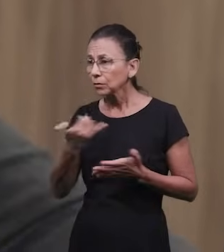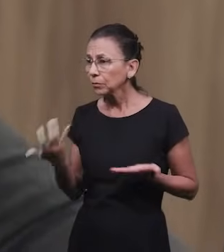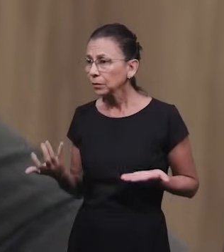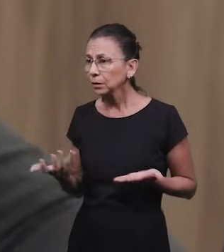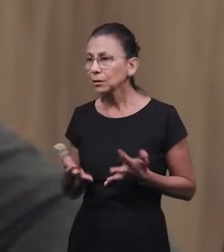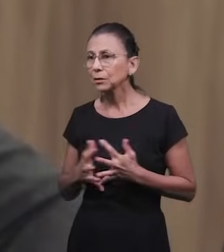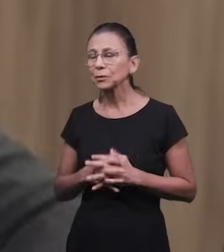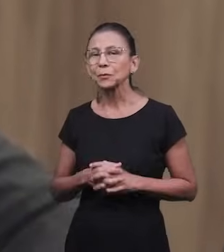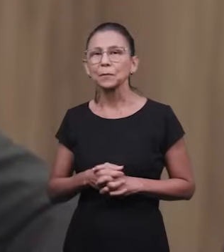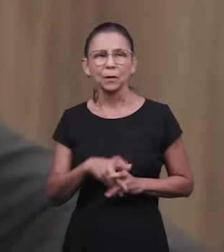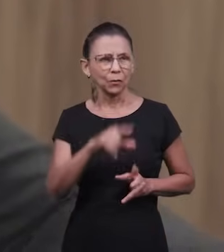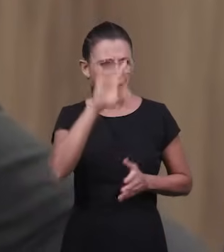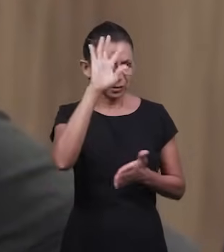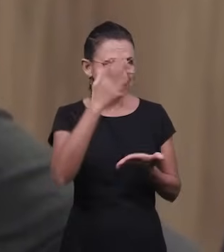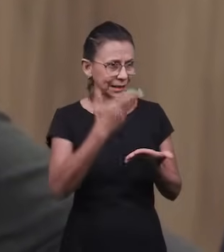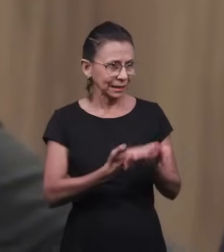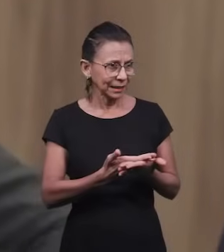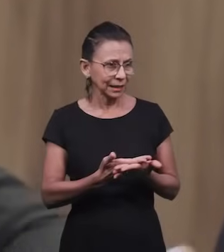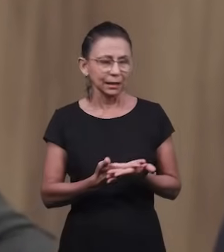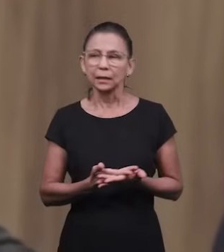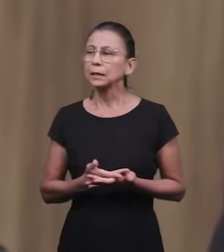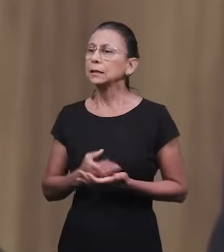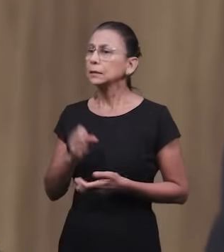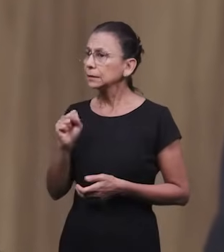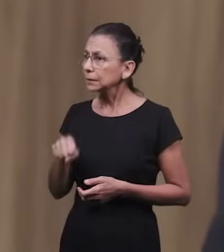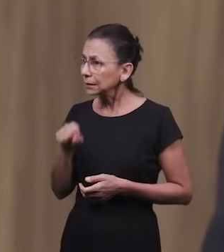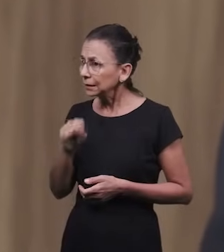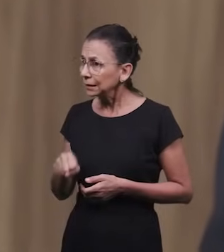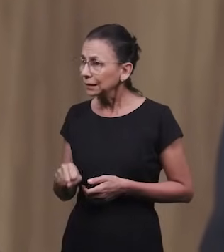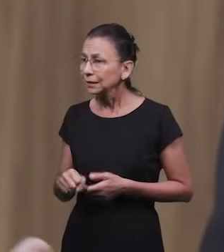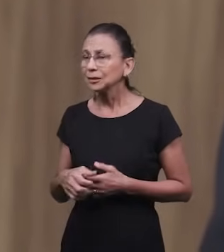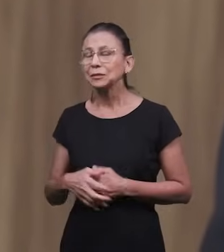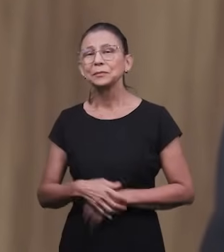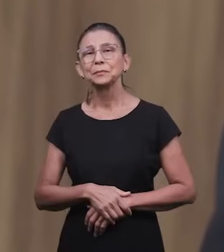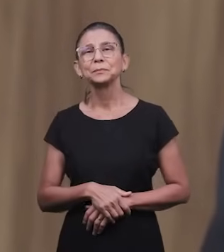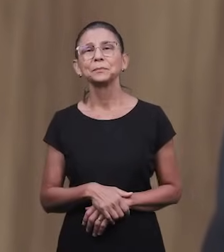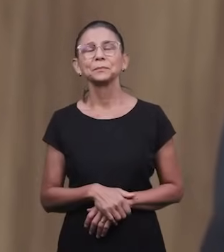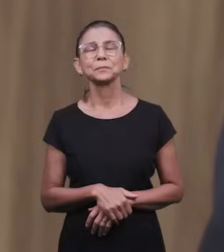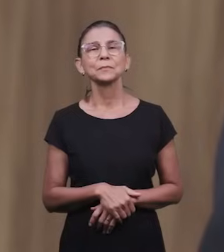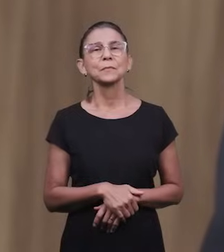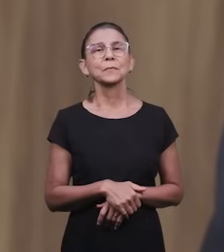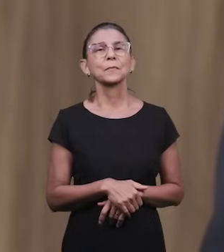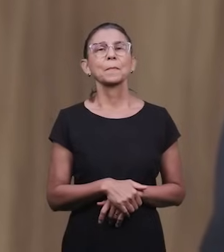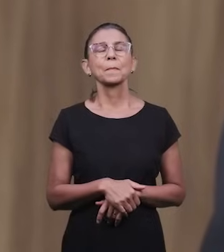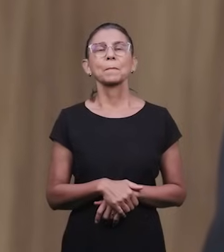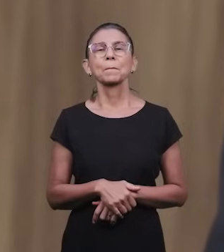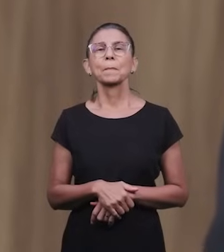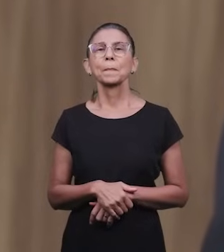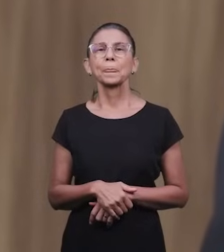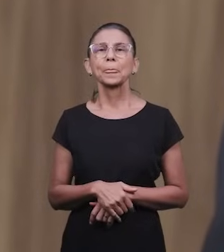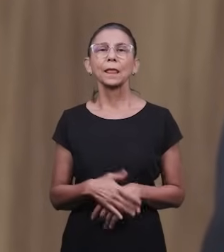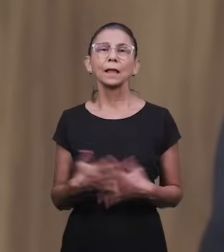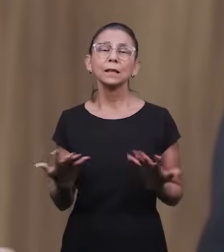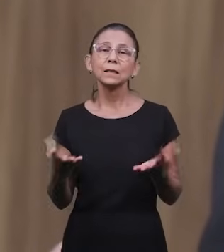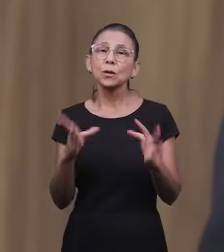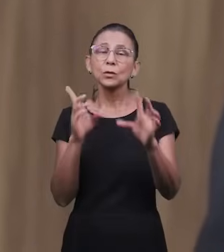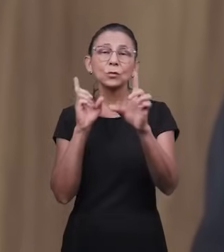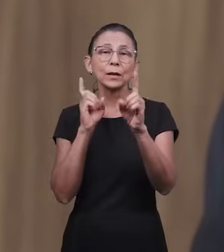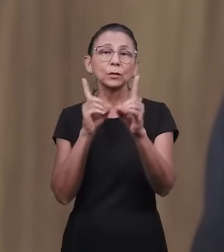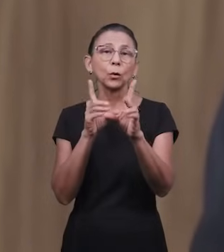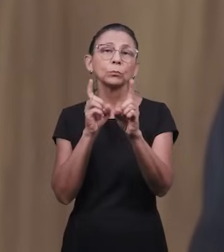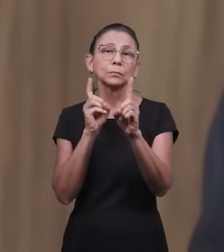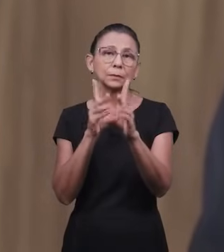senhor dá um texto. Eu falei, é isso que eu precisava ouvir nessa noite. Então, a doutrina, que o senhor falando da EBD, né, do ensino,